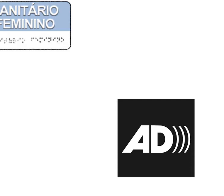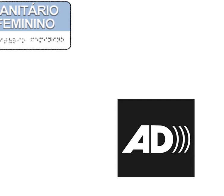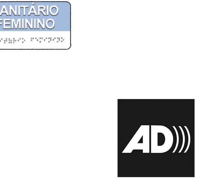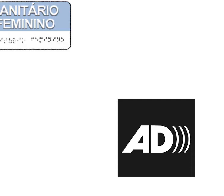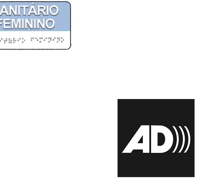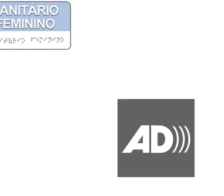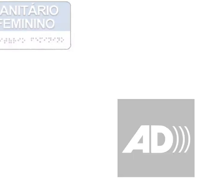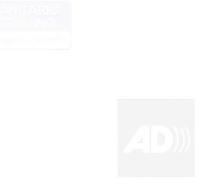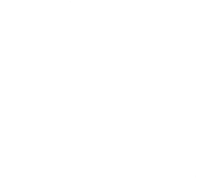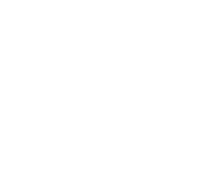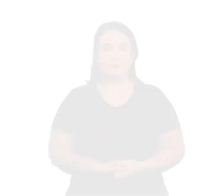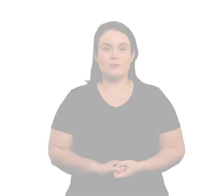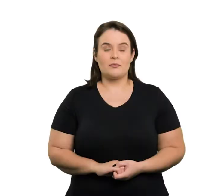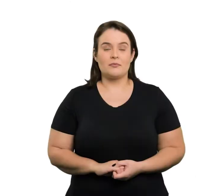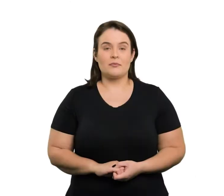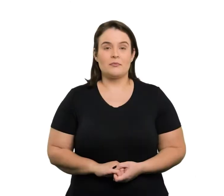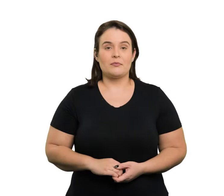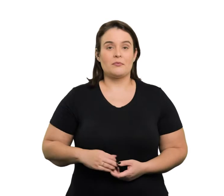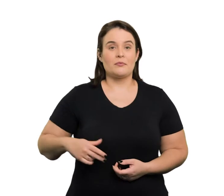distância da porta.